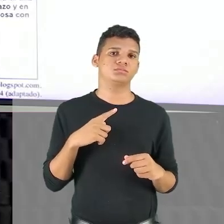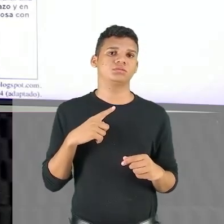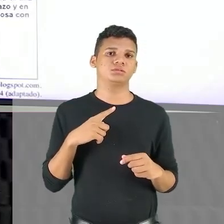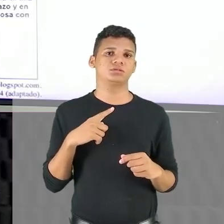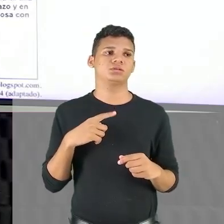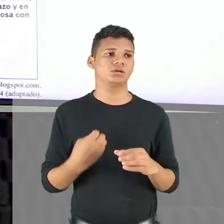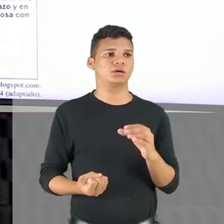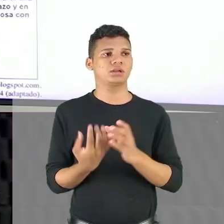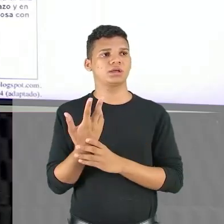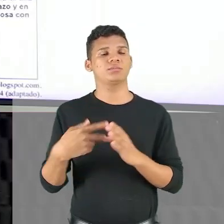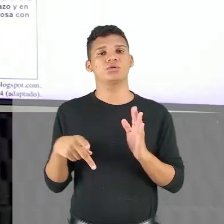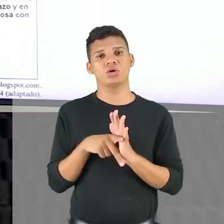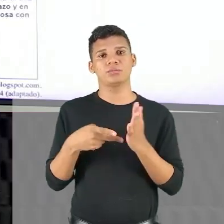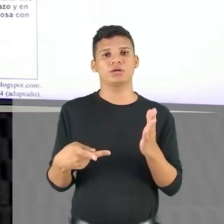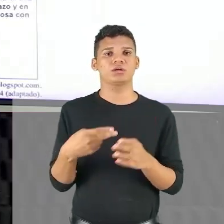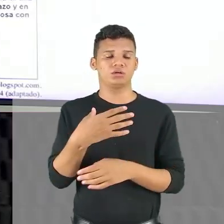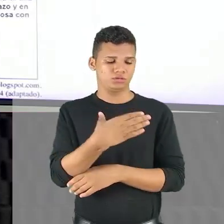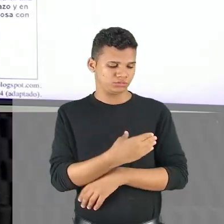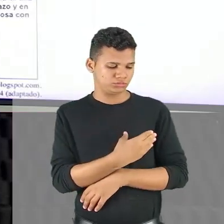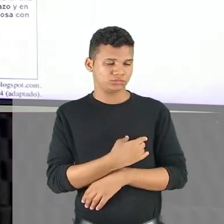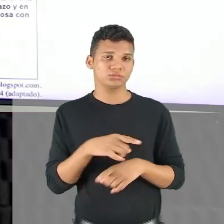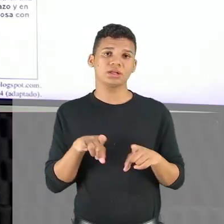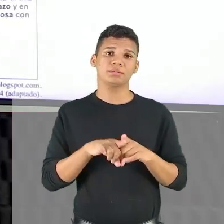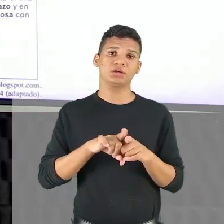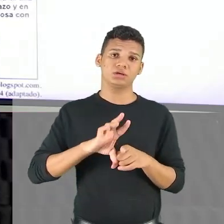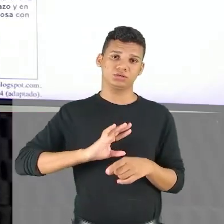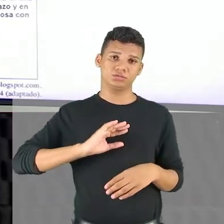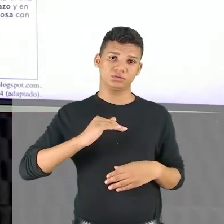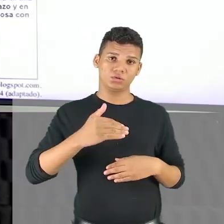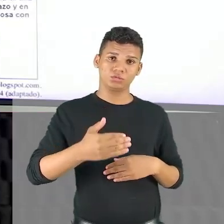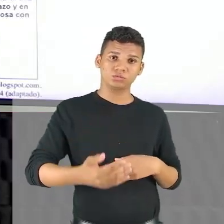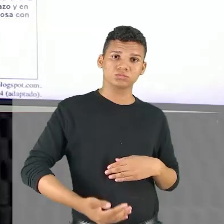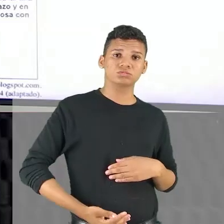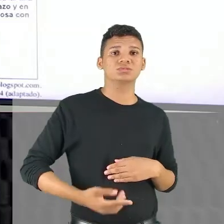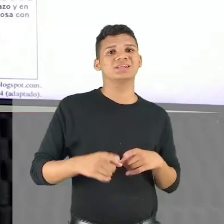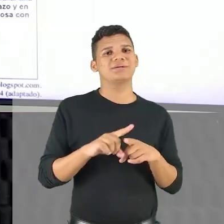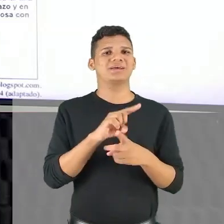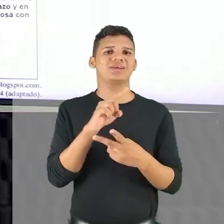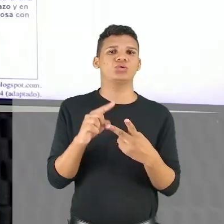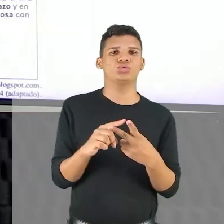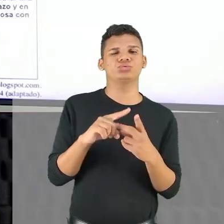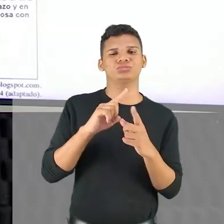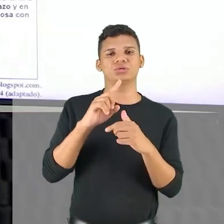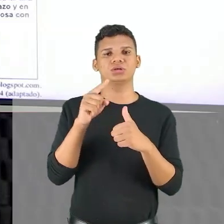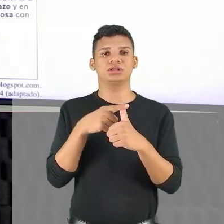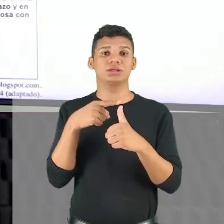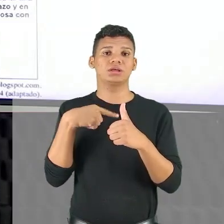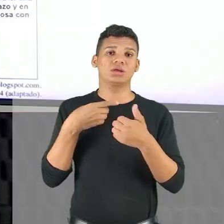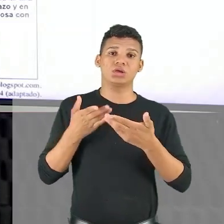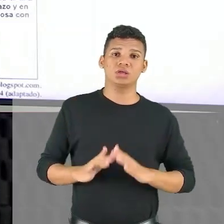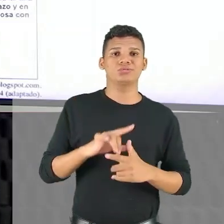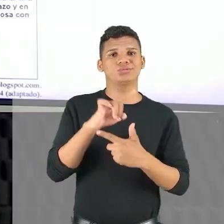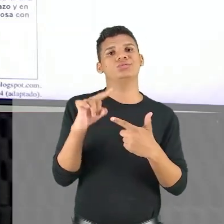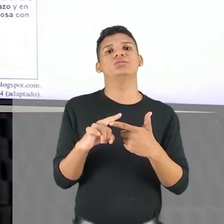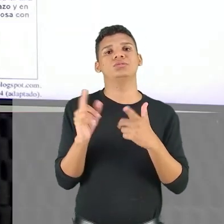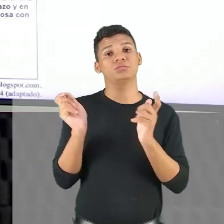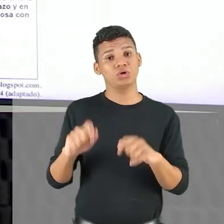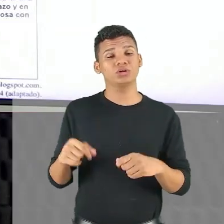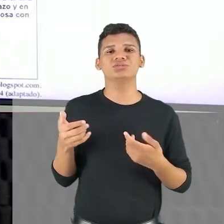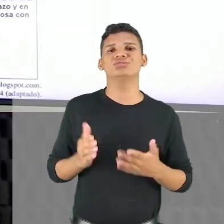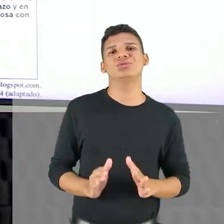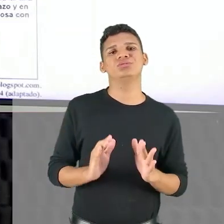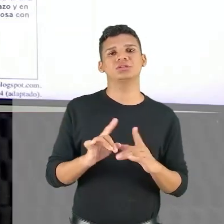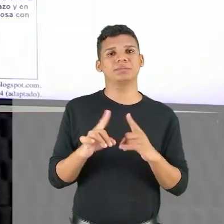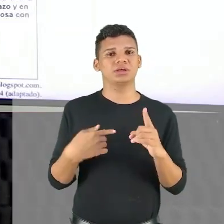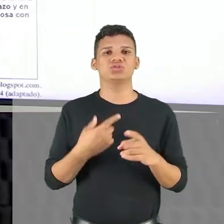promover aí a amamentação, durante a gravidez e entrando, ou seja, um após o outro. acontecendo aí, né, uma prática